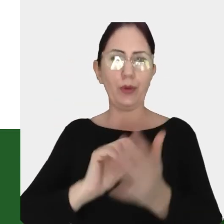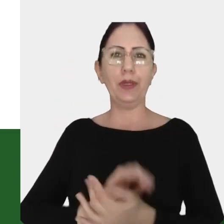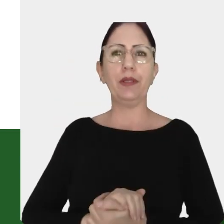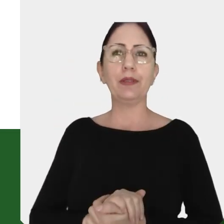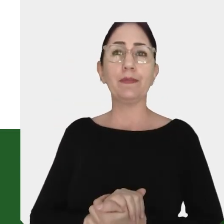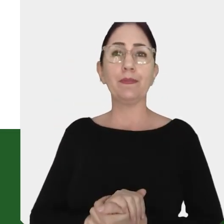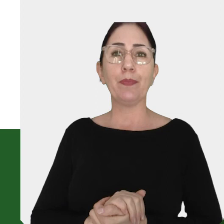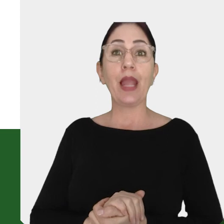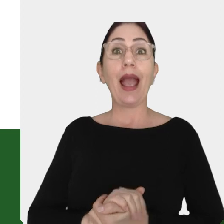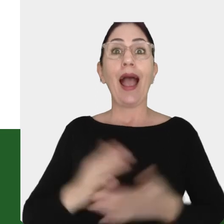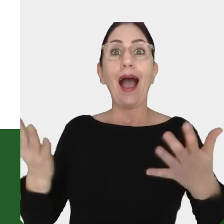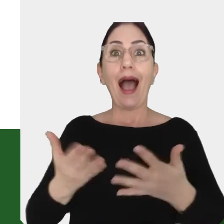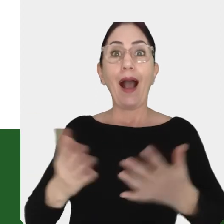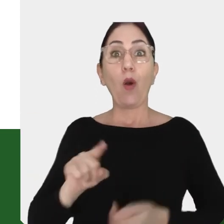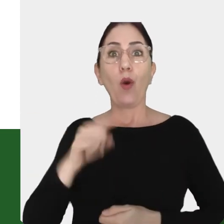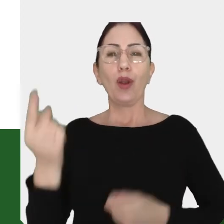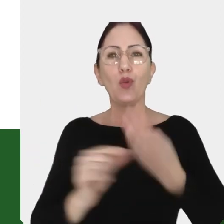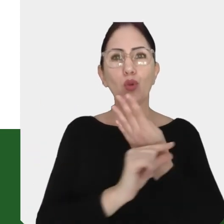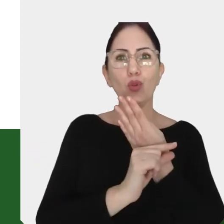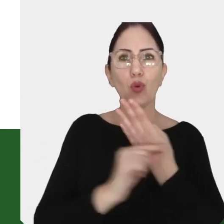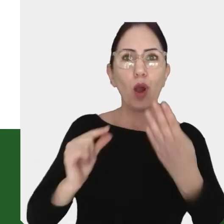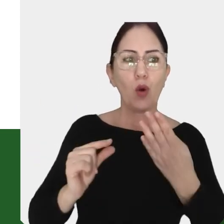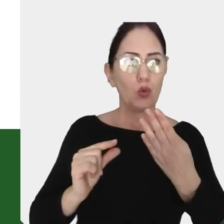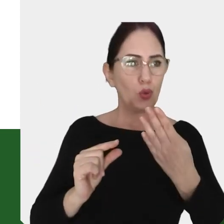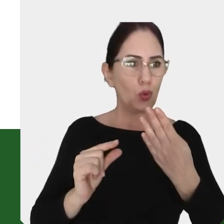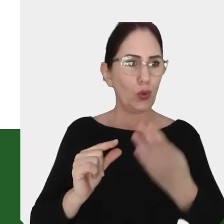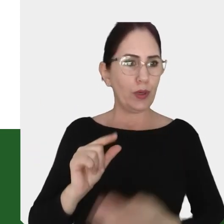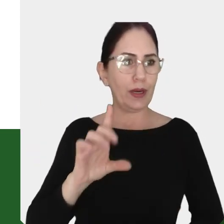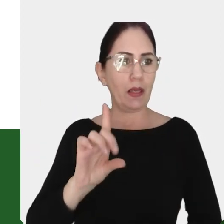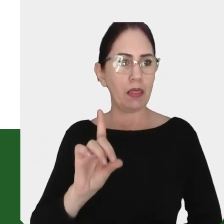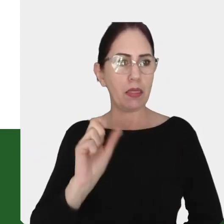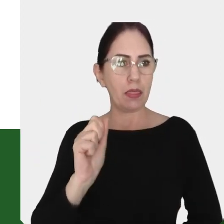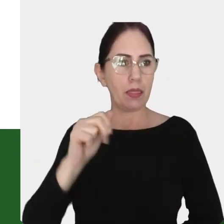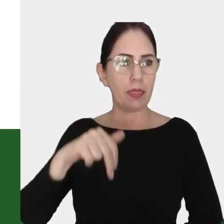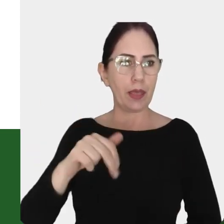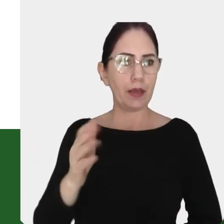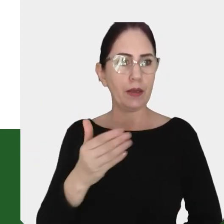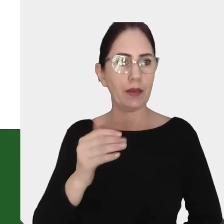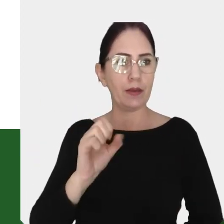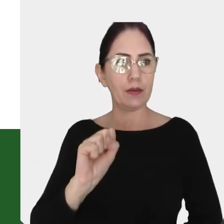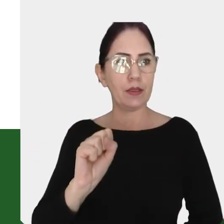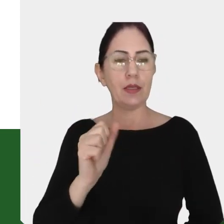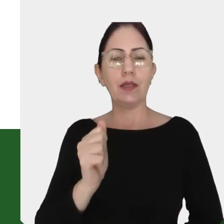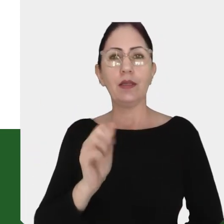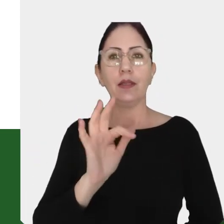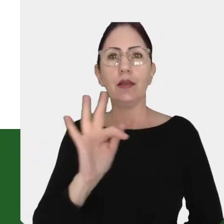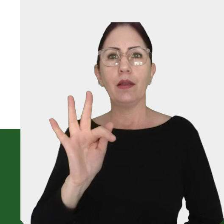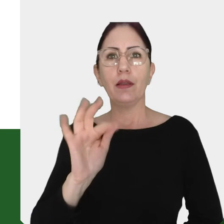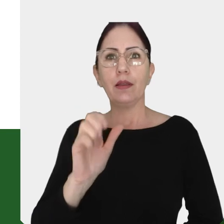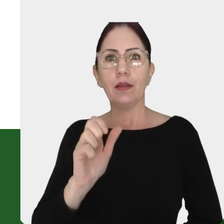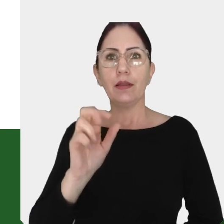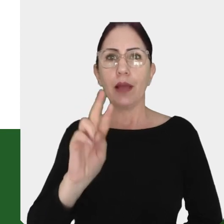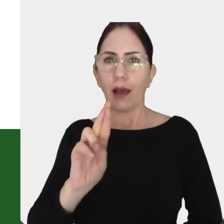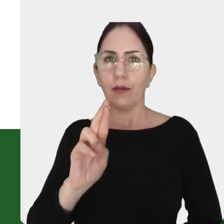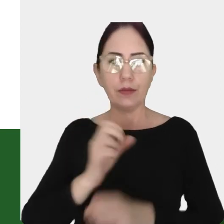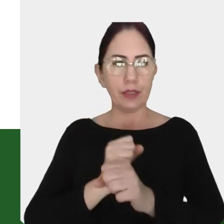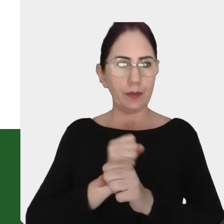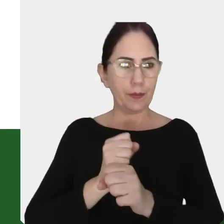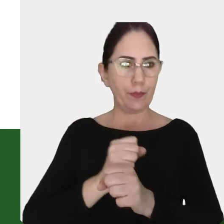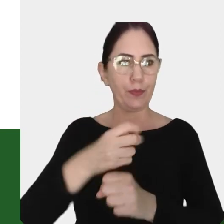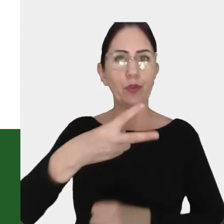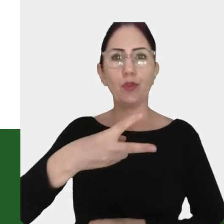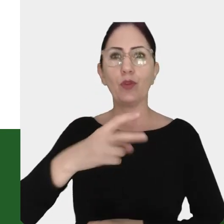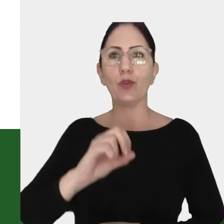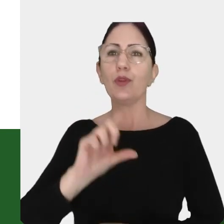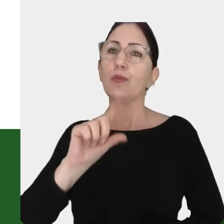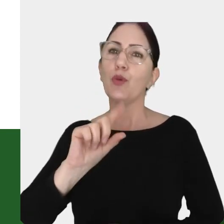E também a gente tem esse outro método, que é do Dan Saffer, de 2010. Ele é um pouco diferente, a